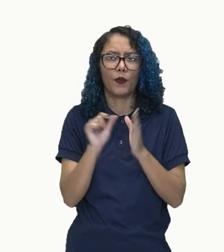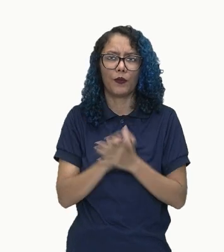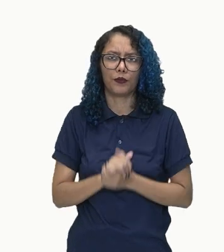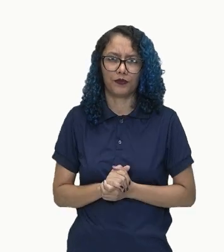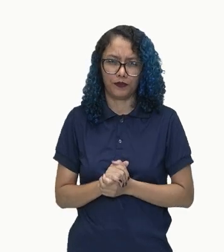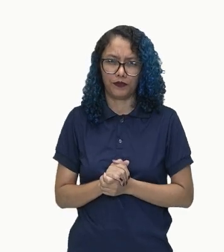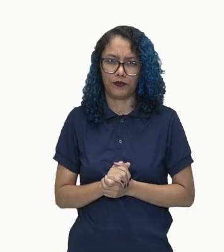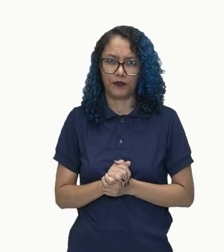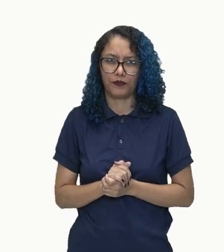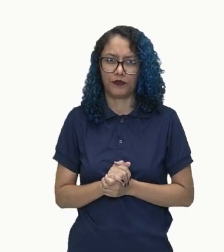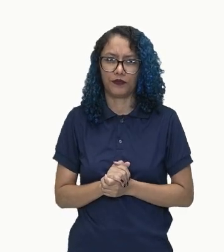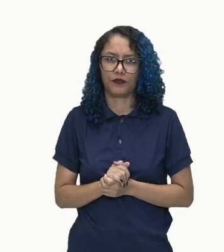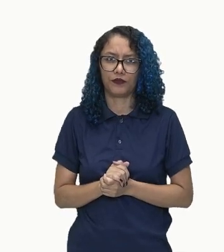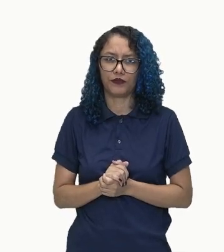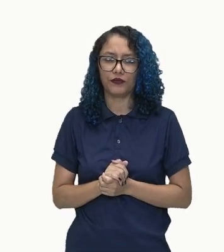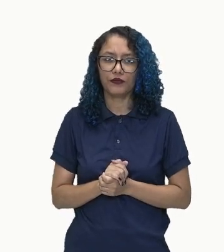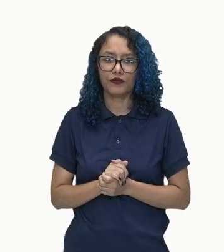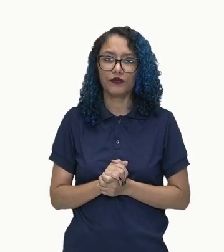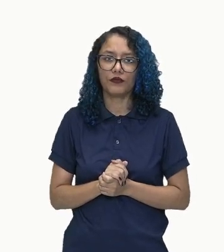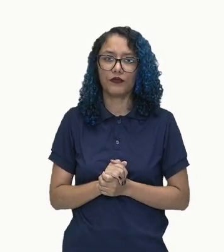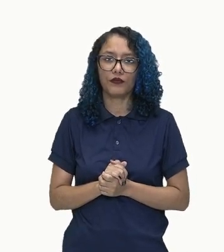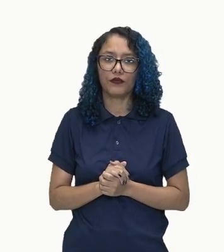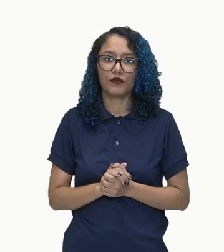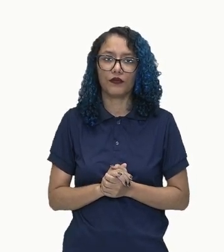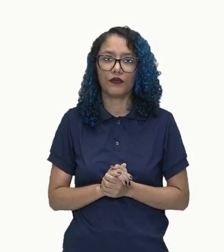qual é a